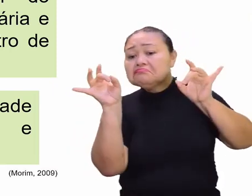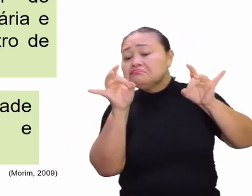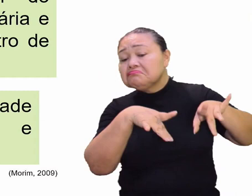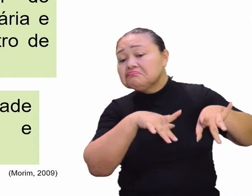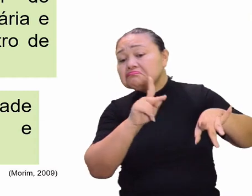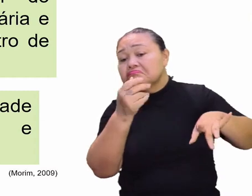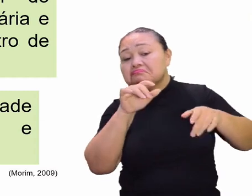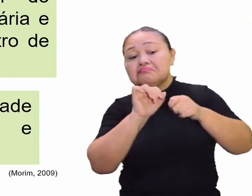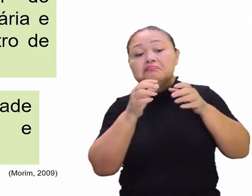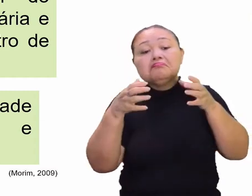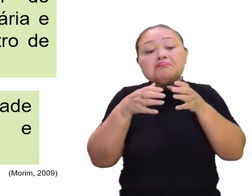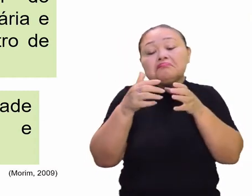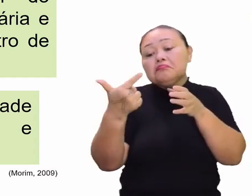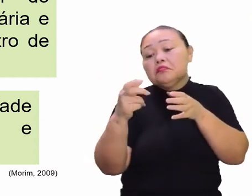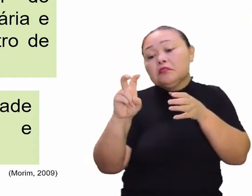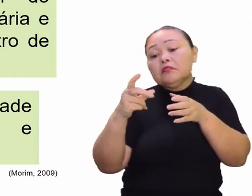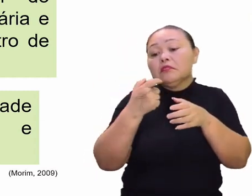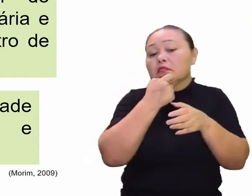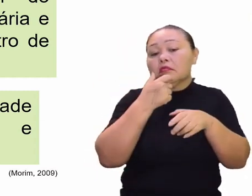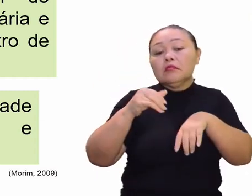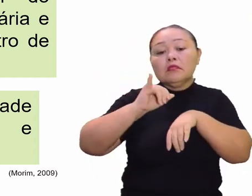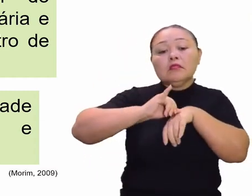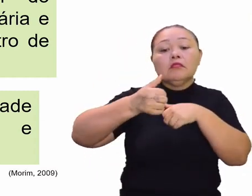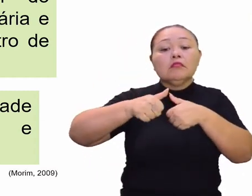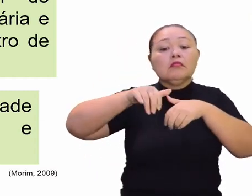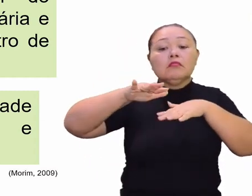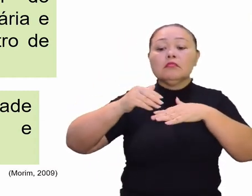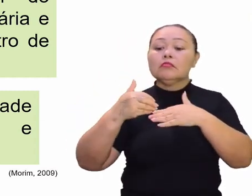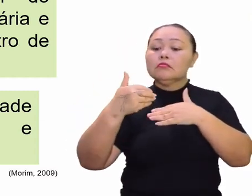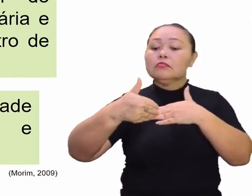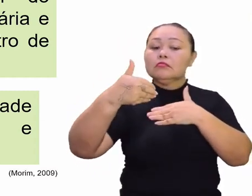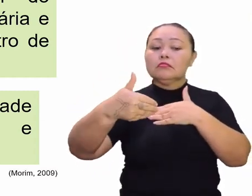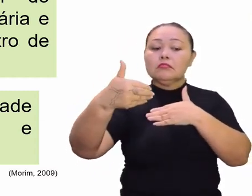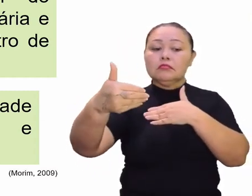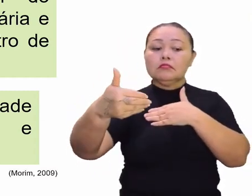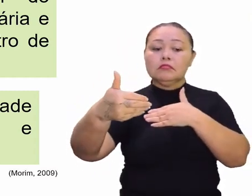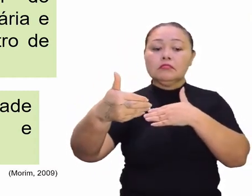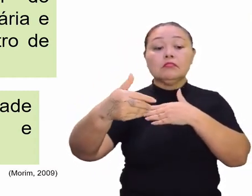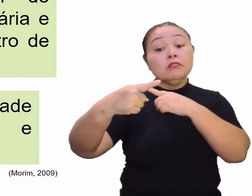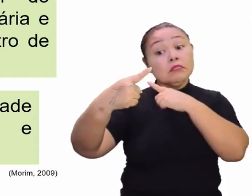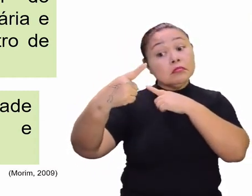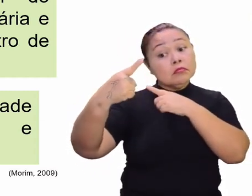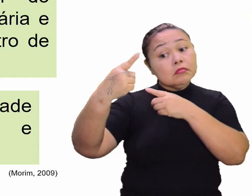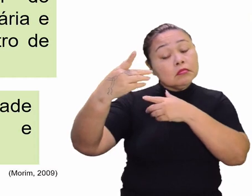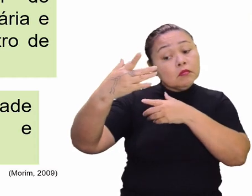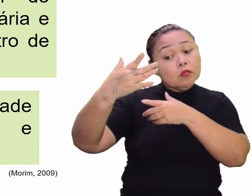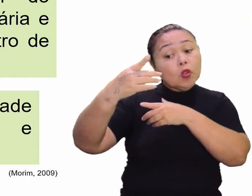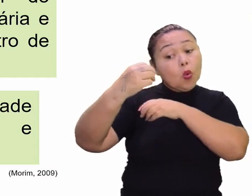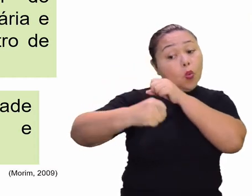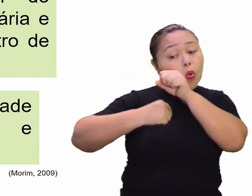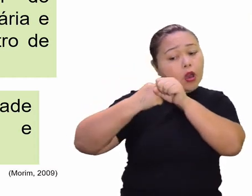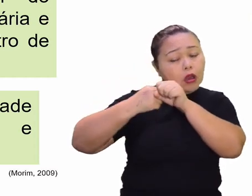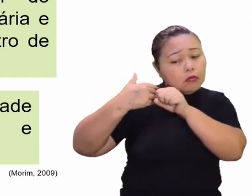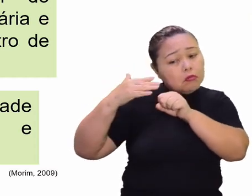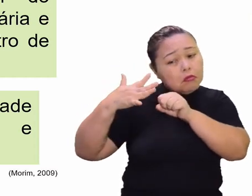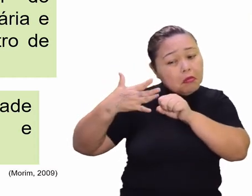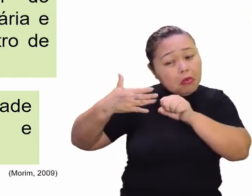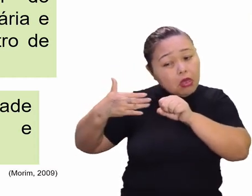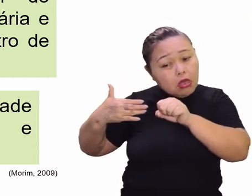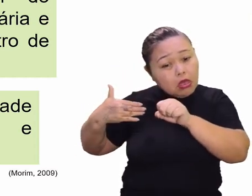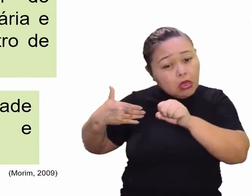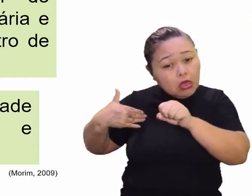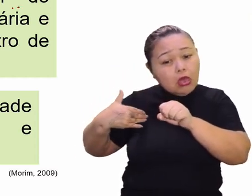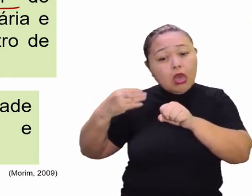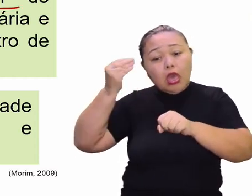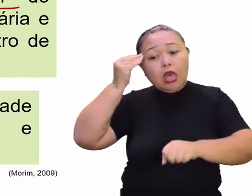Então, Church e um grupo de 25 ingleses ficou à frente dessa empreitada. Menos de um ano depois, Rogério,